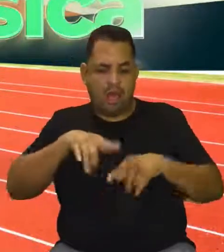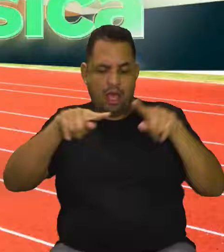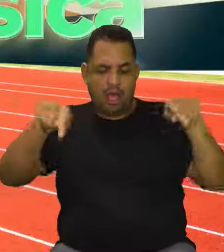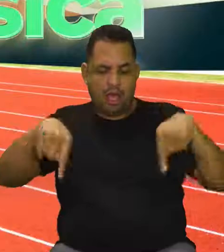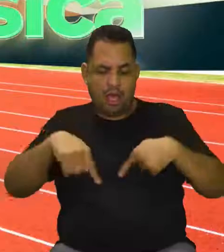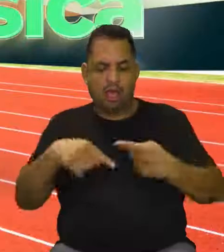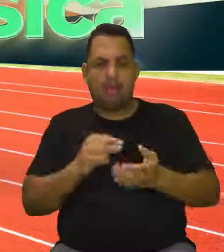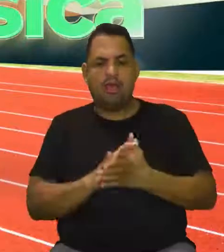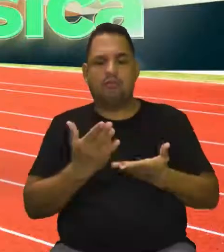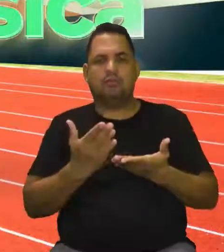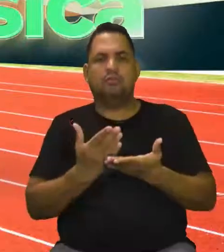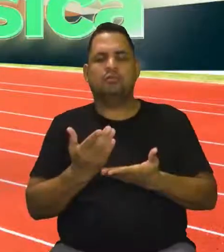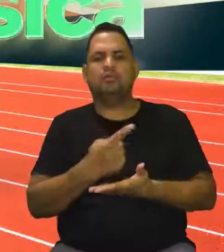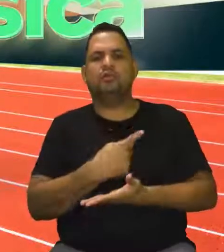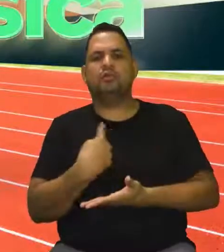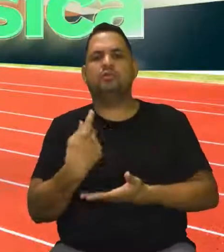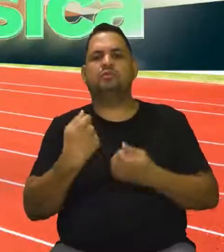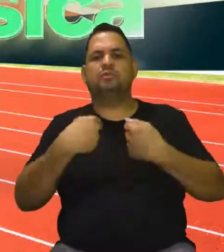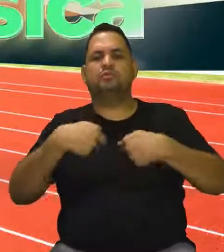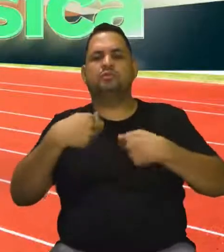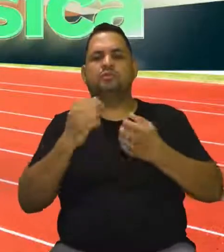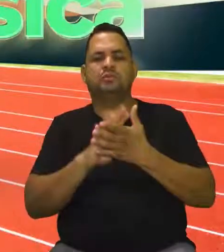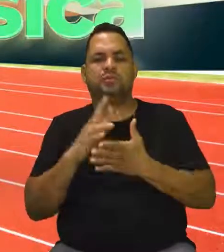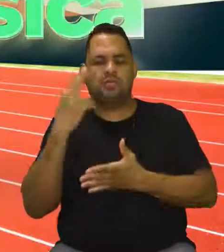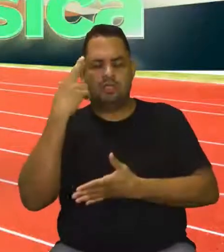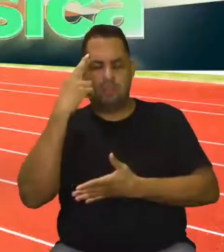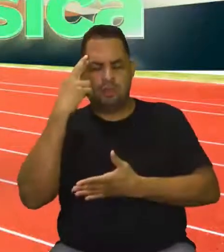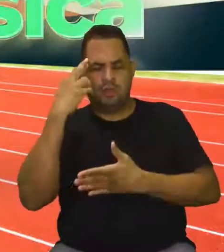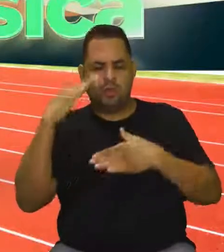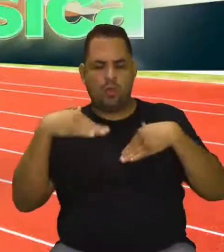possamos refletir mais um pouco sobre